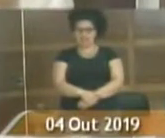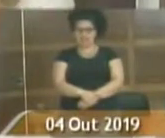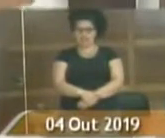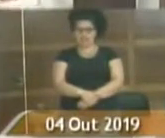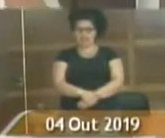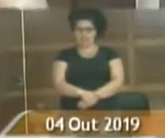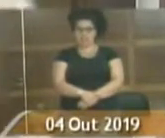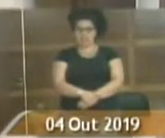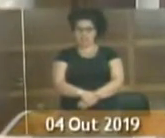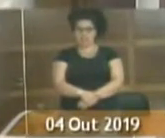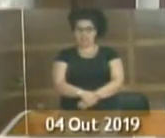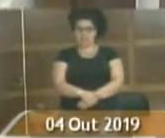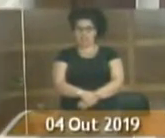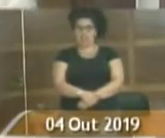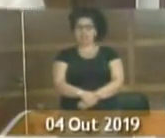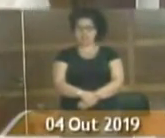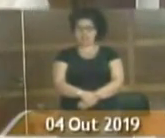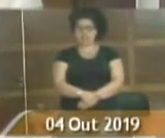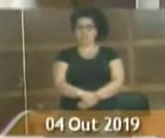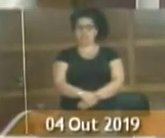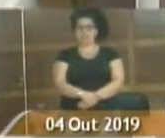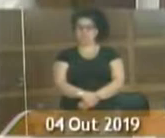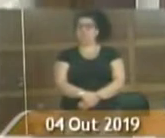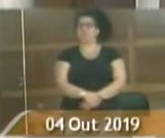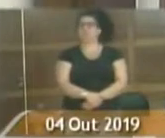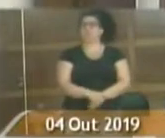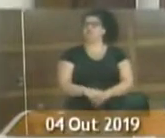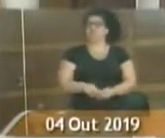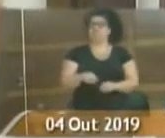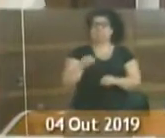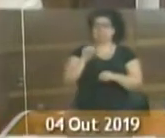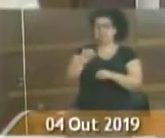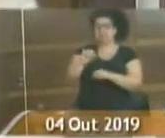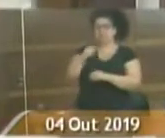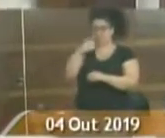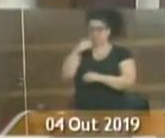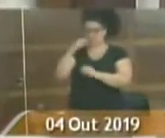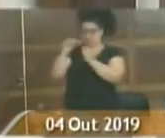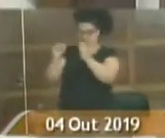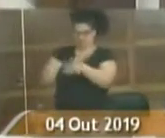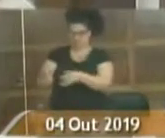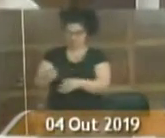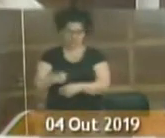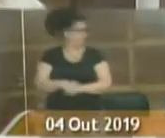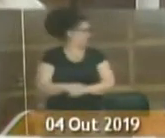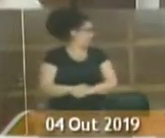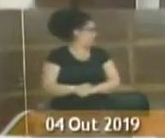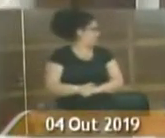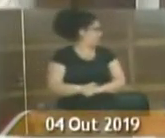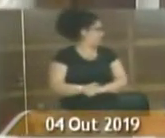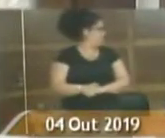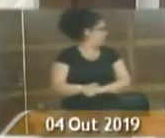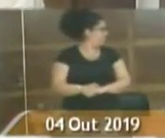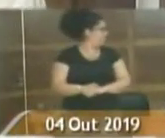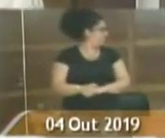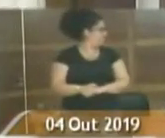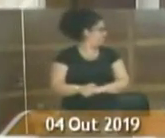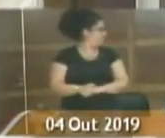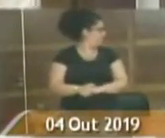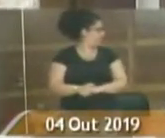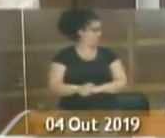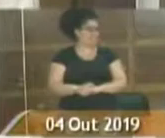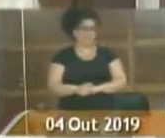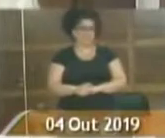Não, porque a cinza não contamina. Olha só, o que que contamina? Quando a gente morre... Ah, meu Deus, vai a gente falar de morte aqui. Quando a